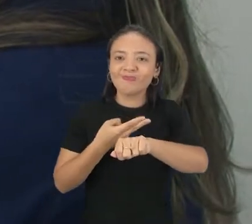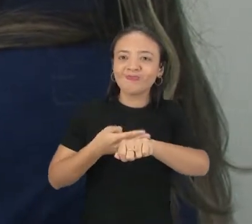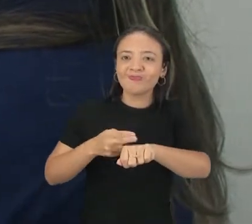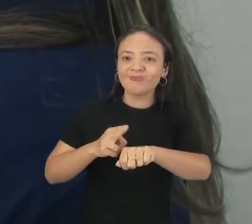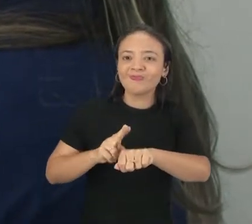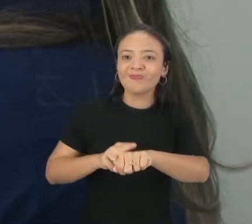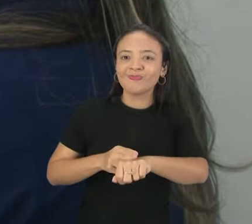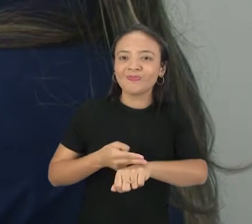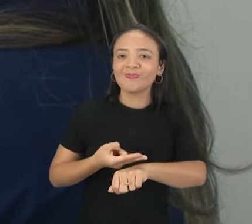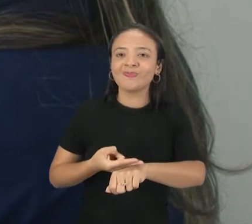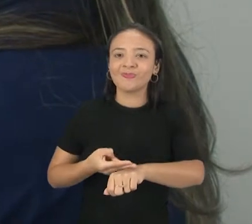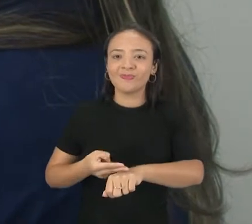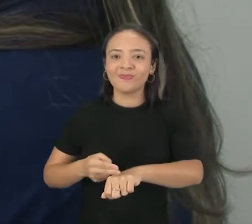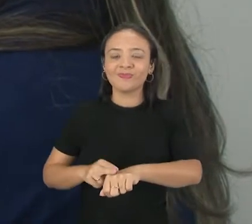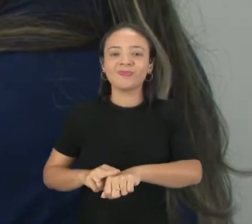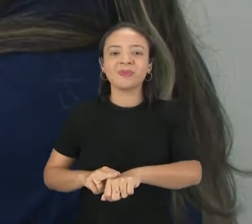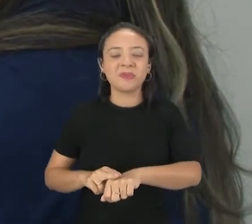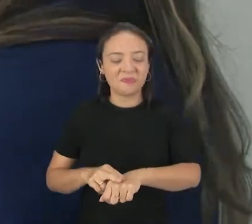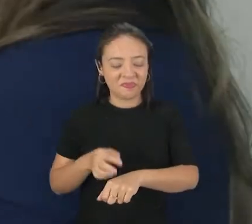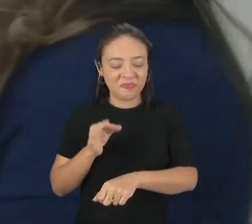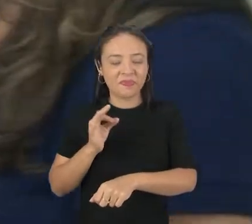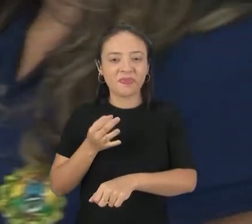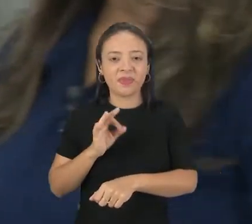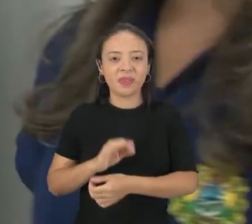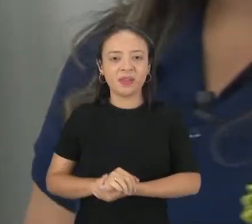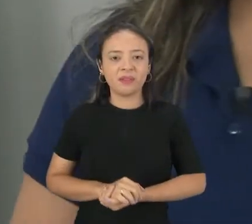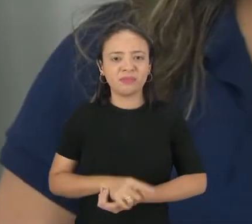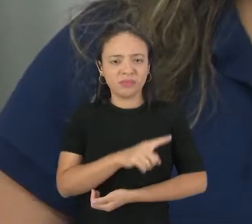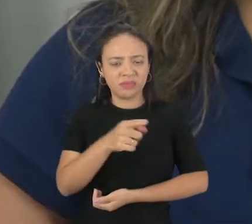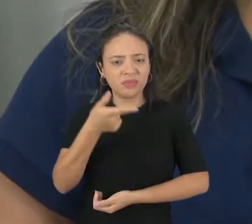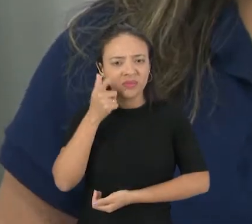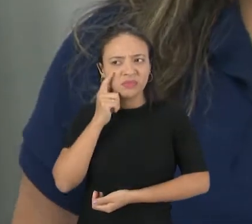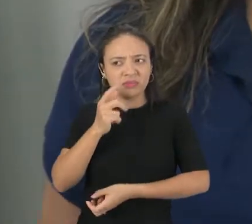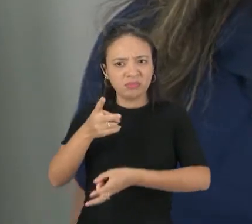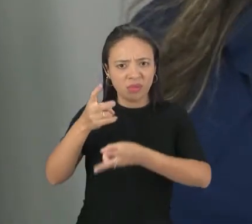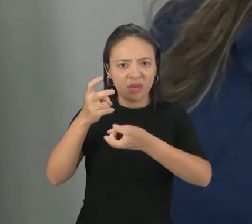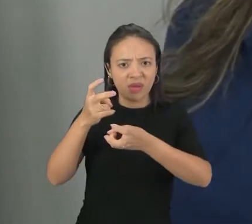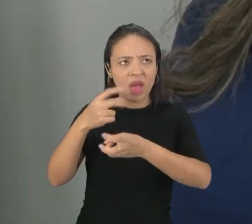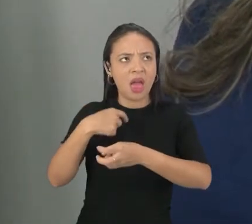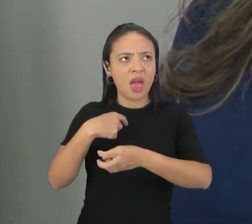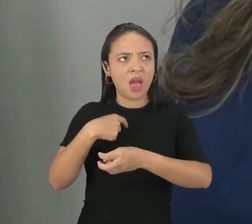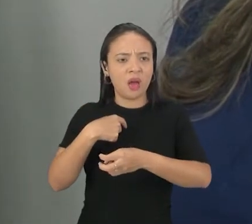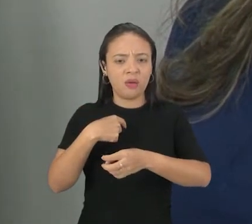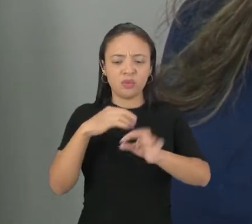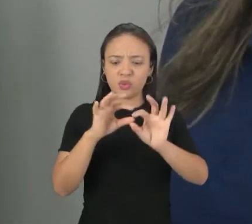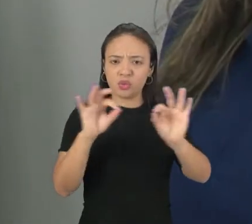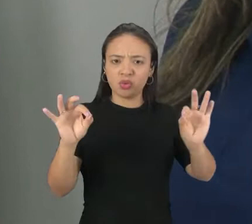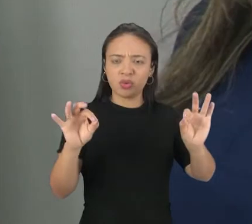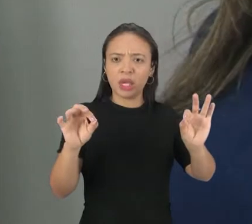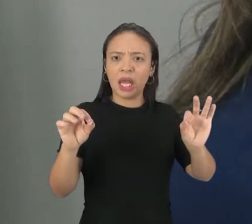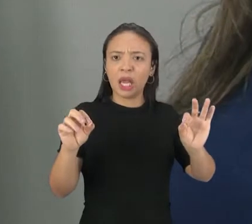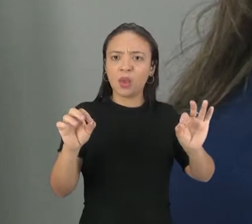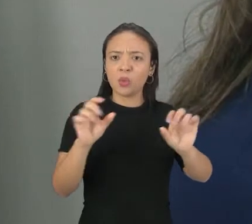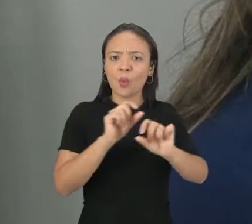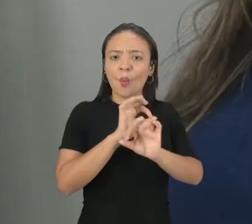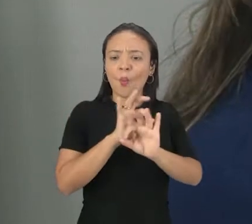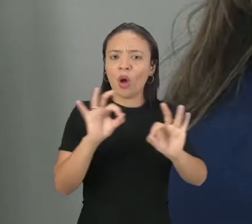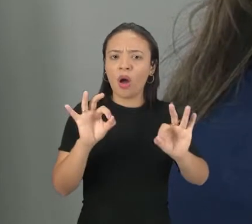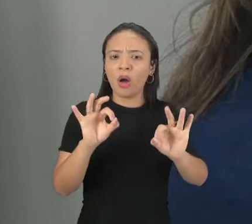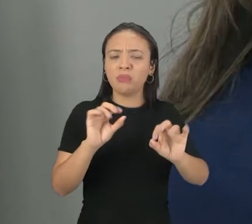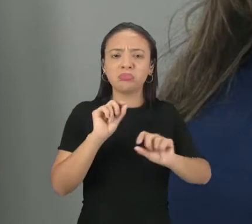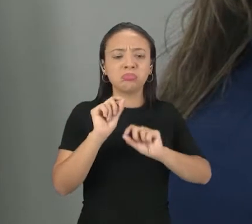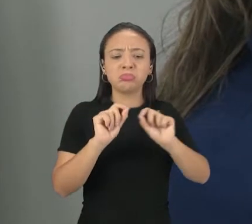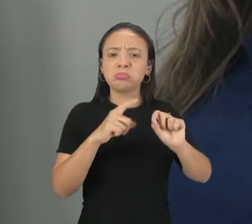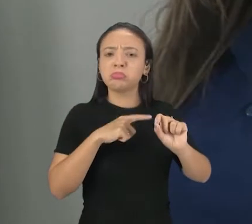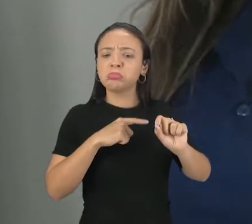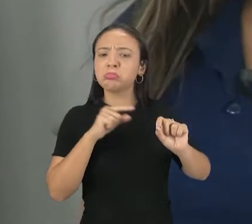chocolate é muito bem Vocês conseguem verificar que eu deixei aqui um espaço o que que será que